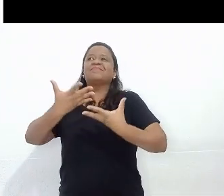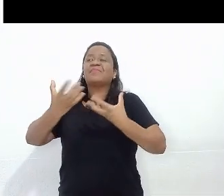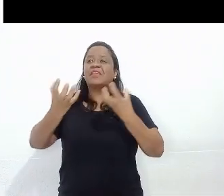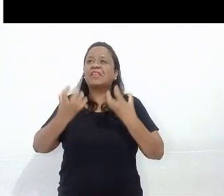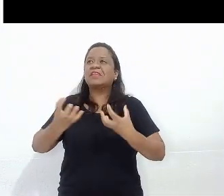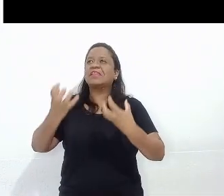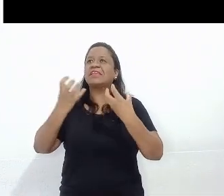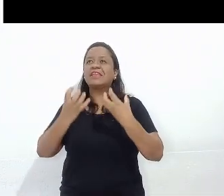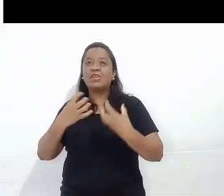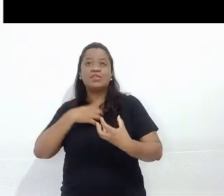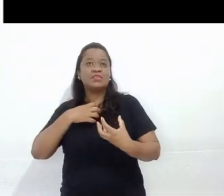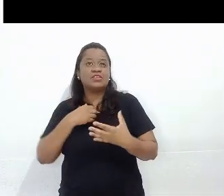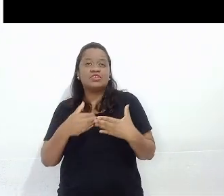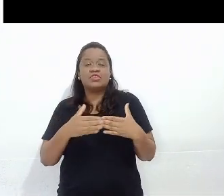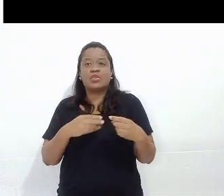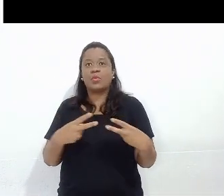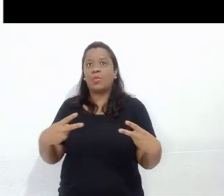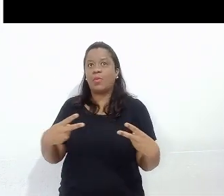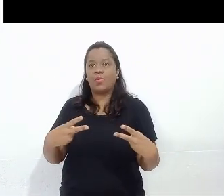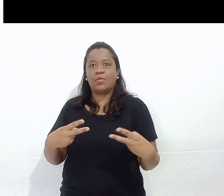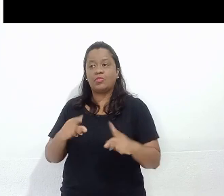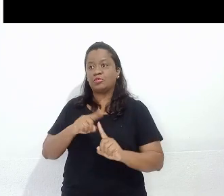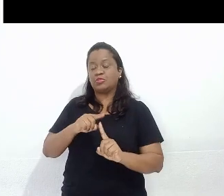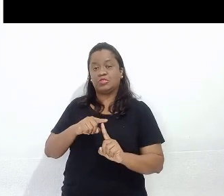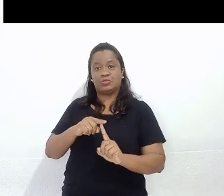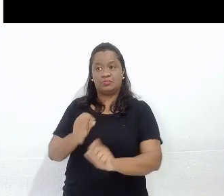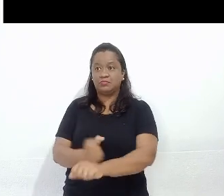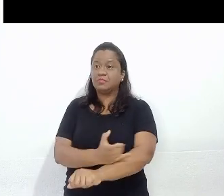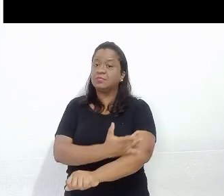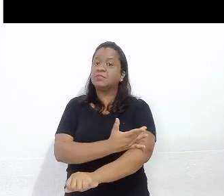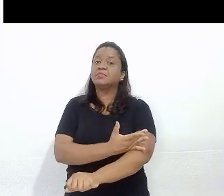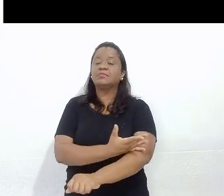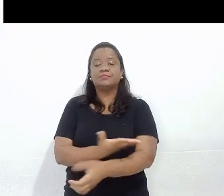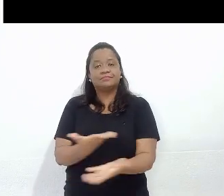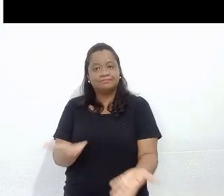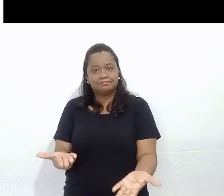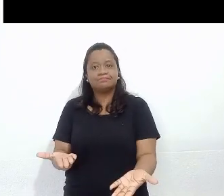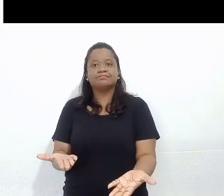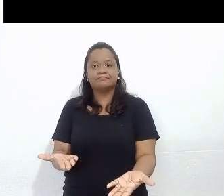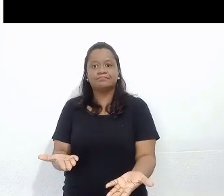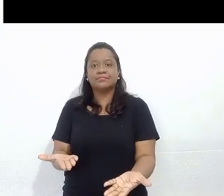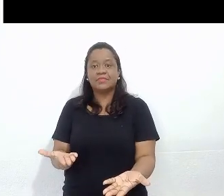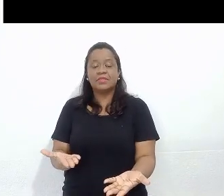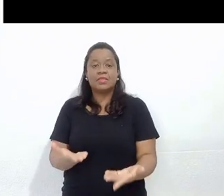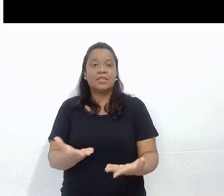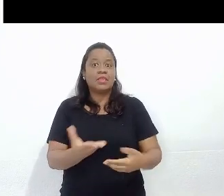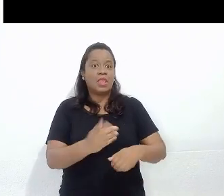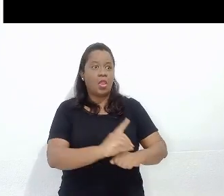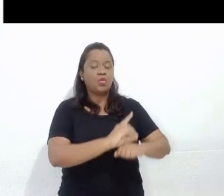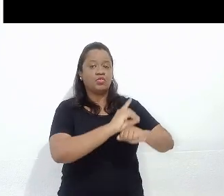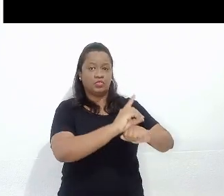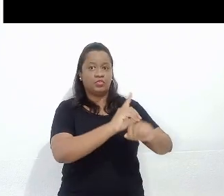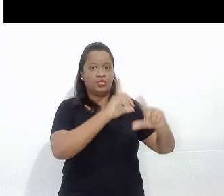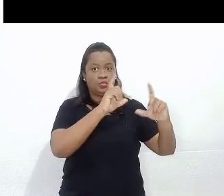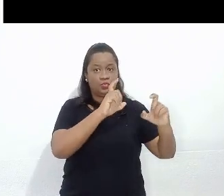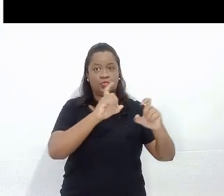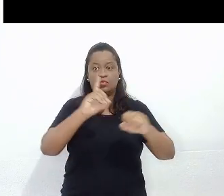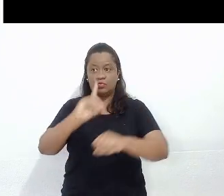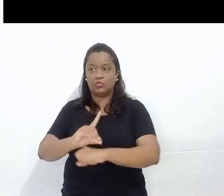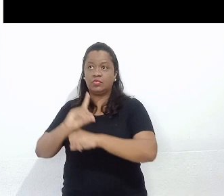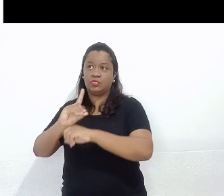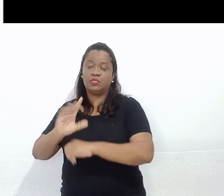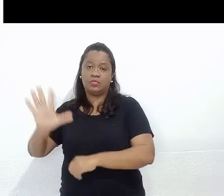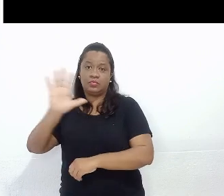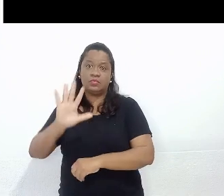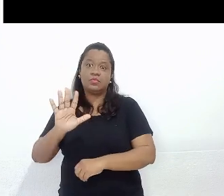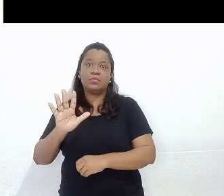gente vai ao cinema, né? Algum tipo de emoção. E é isso mesmo que a gente faz quando a gente é diretor e é diretor de fotografia, é passar essa